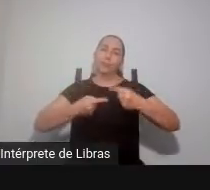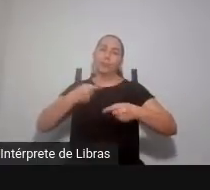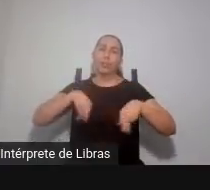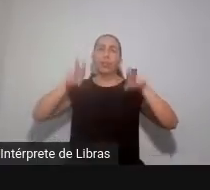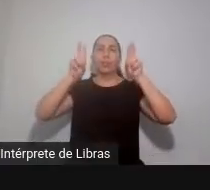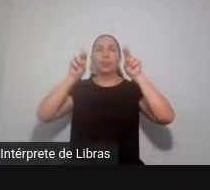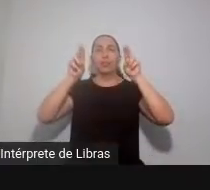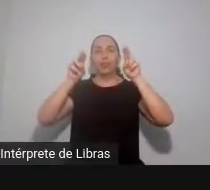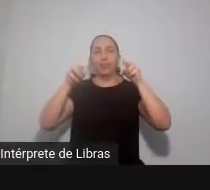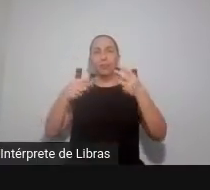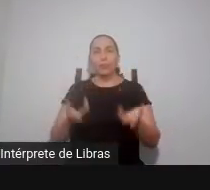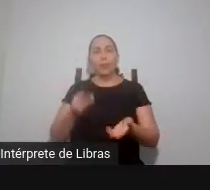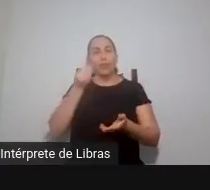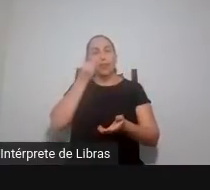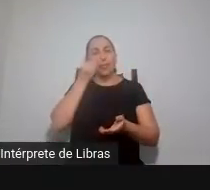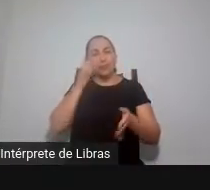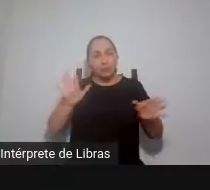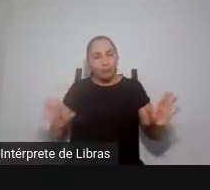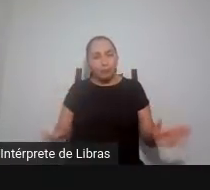e tentando